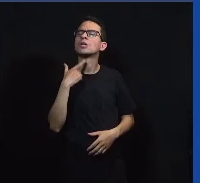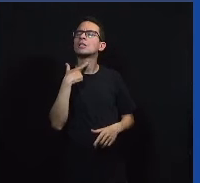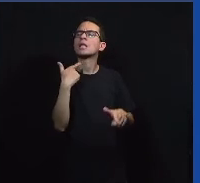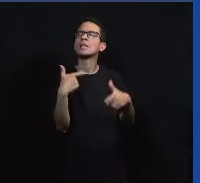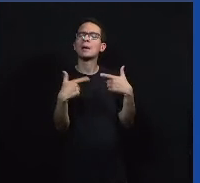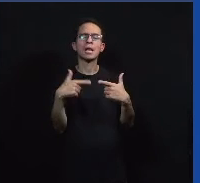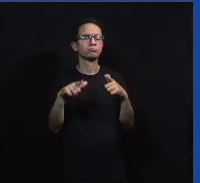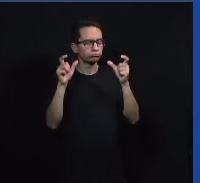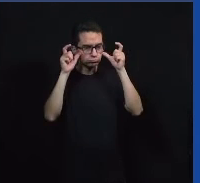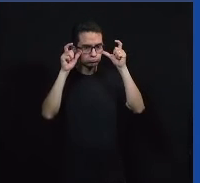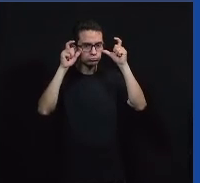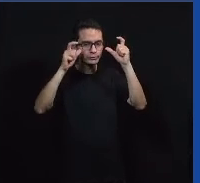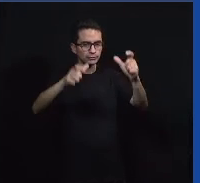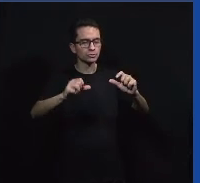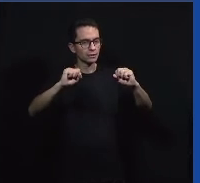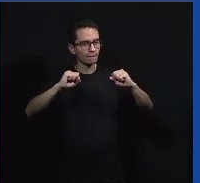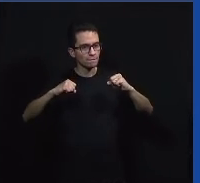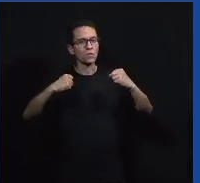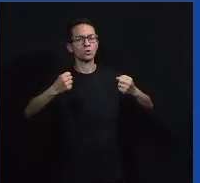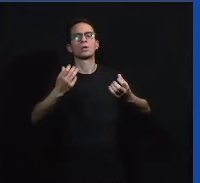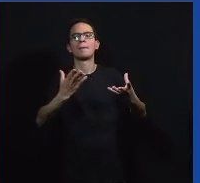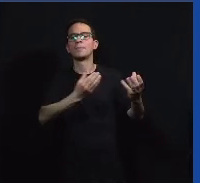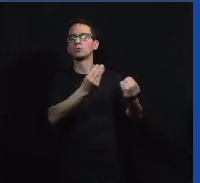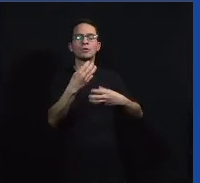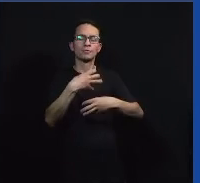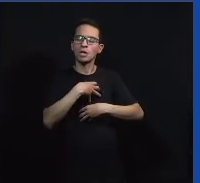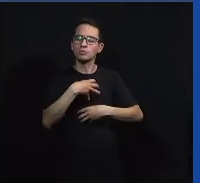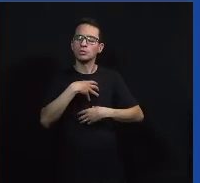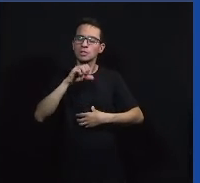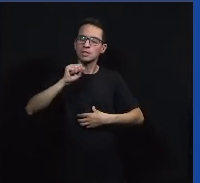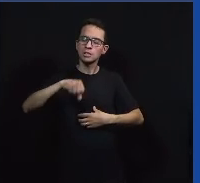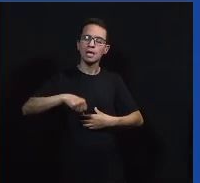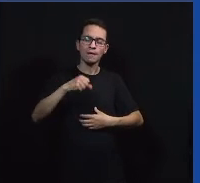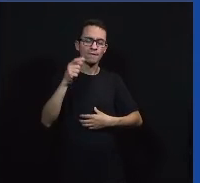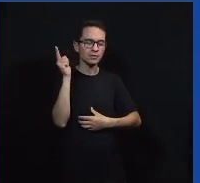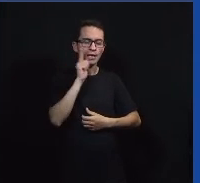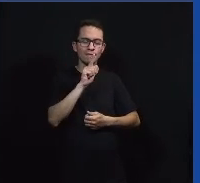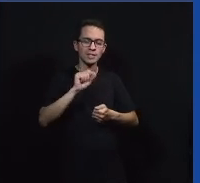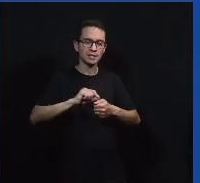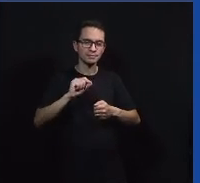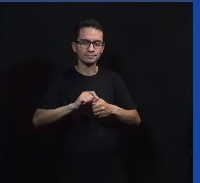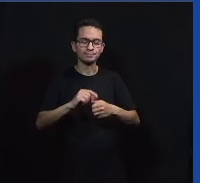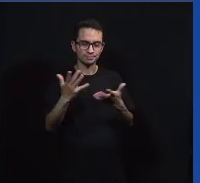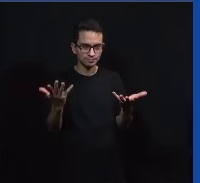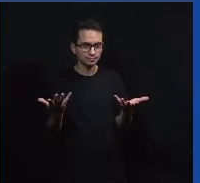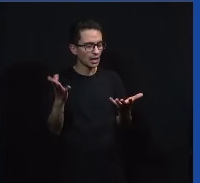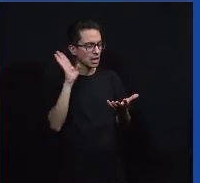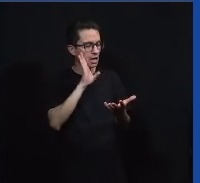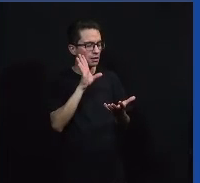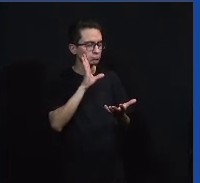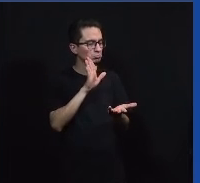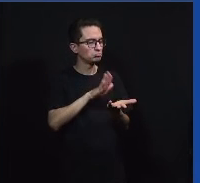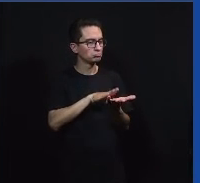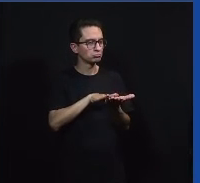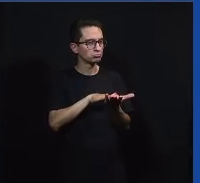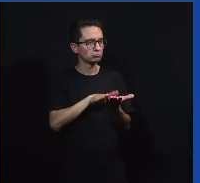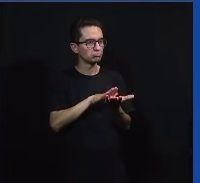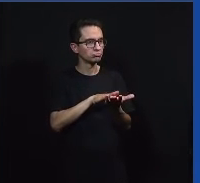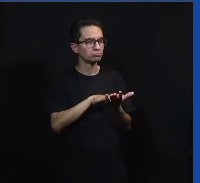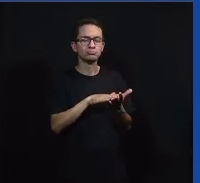se engajar e que existem várias formas de conseguir fazer isso. Então, bem bacana. Parabéns pelo evento